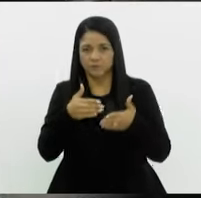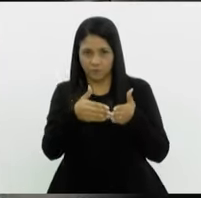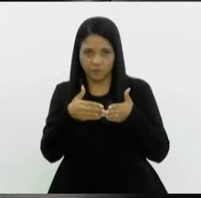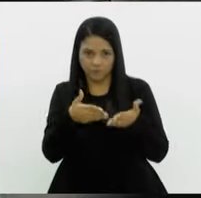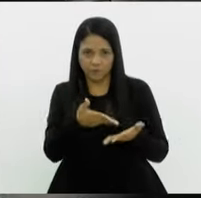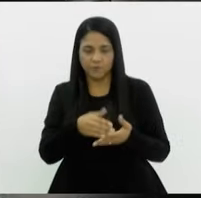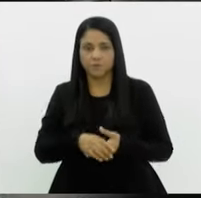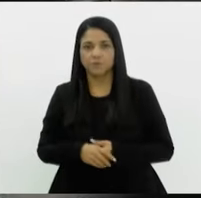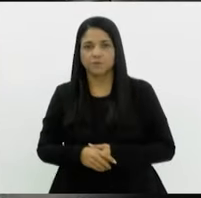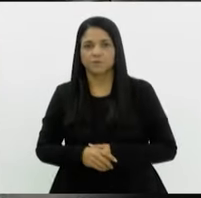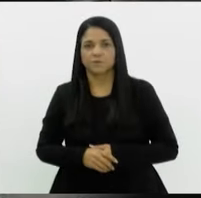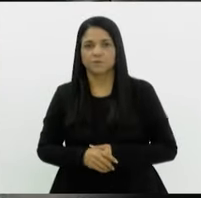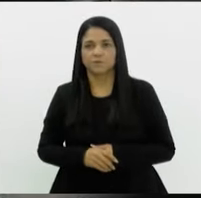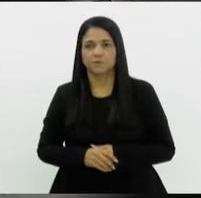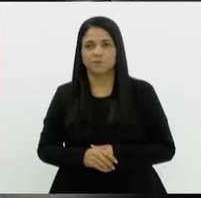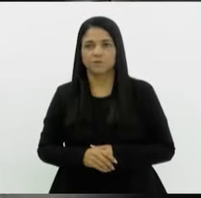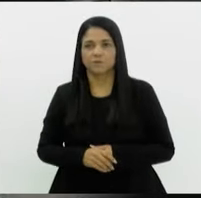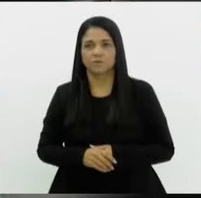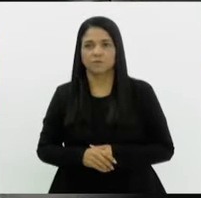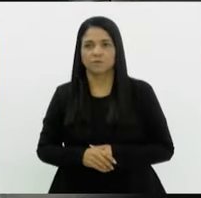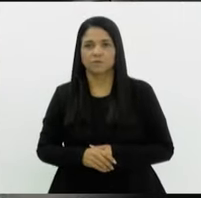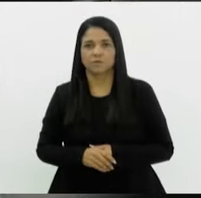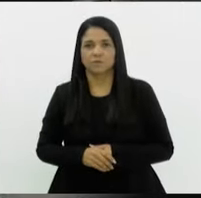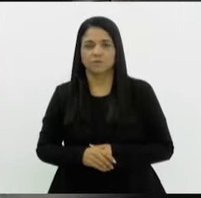É pauta? Dá para cá.